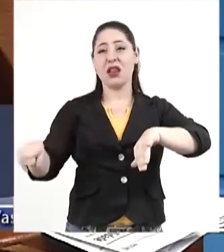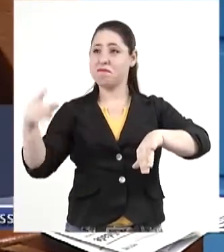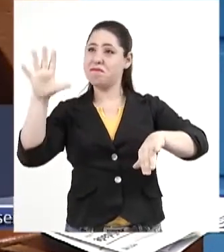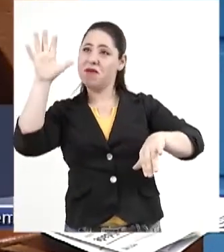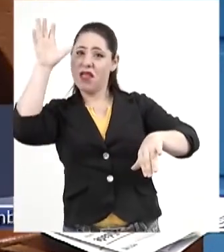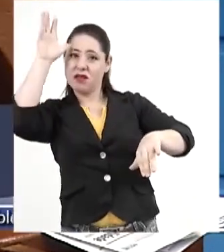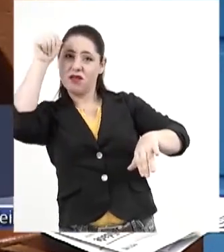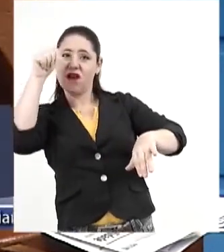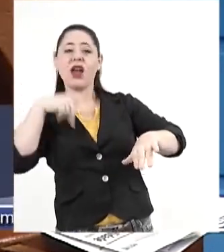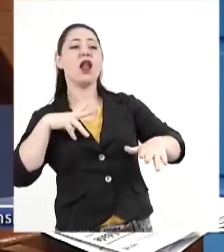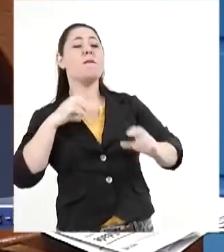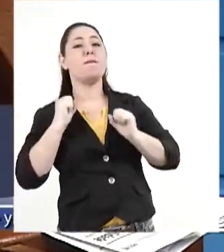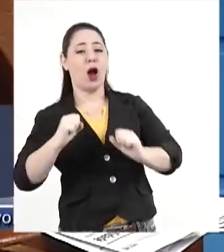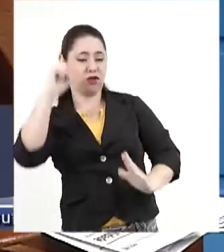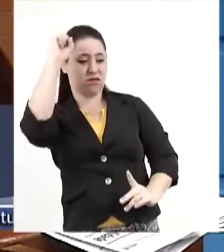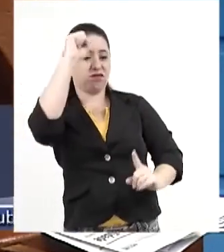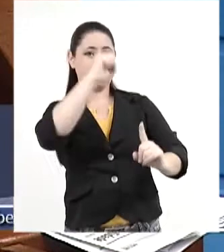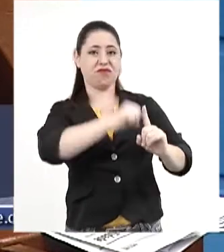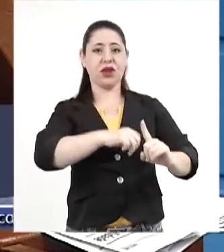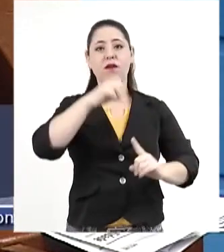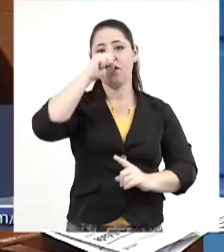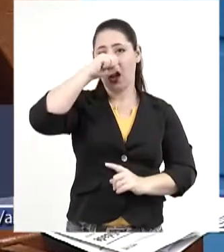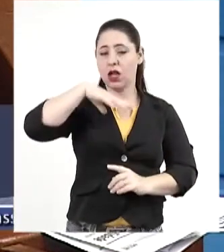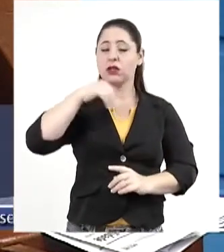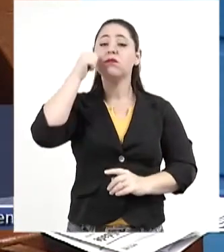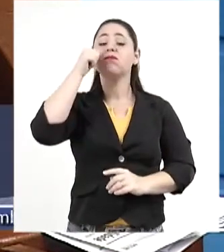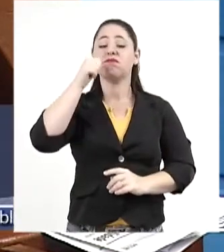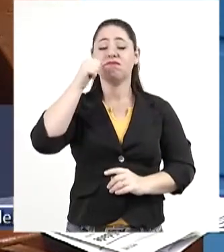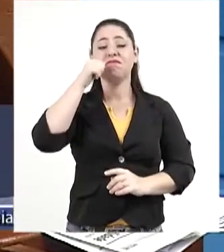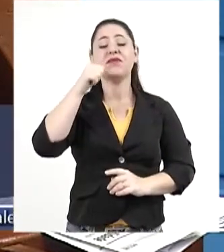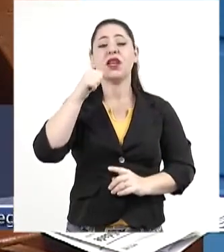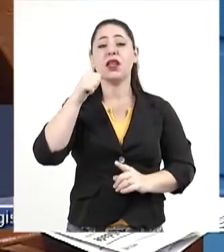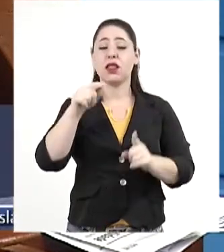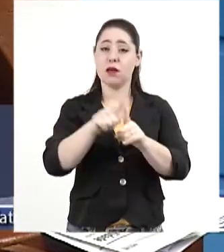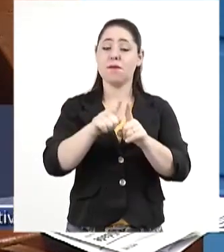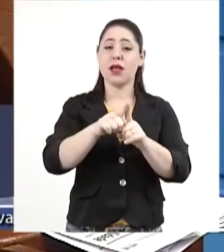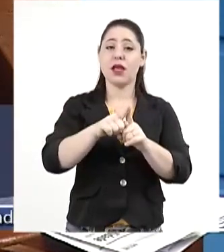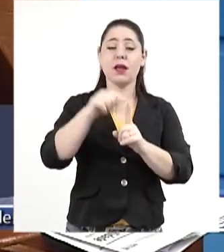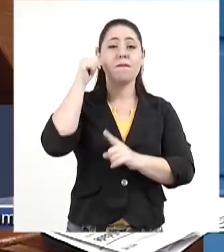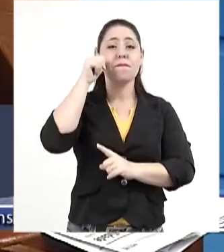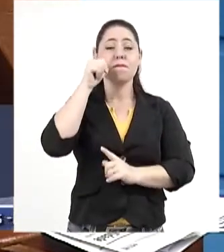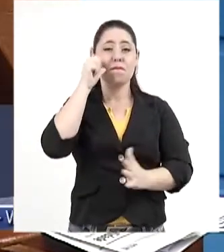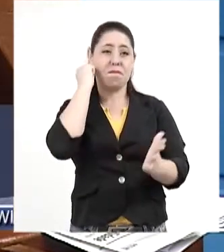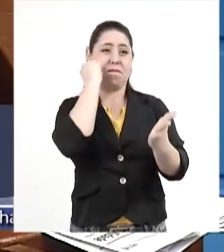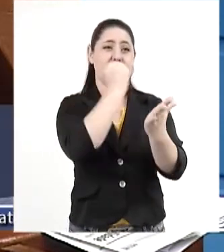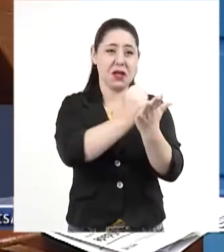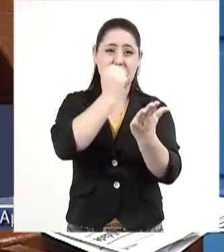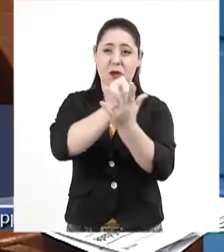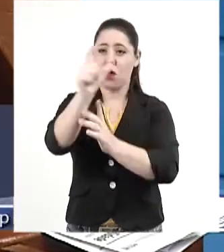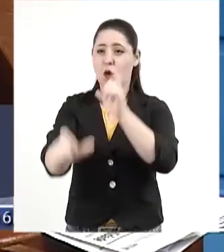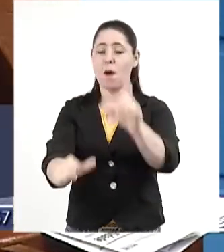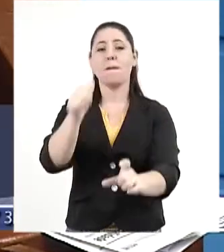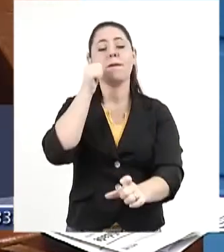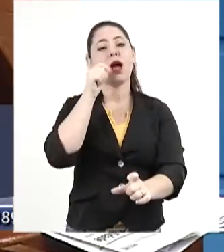maioria dos casos de violência contra as mulheres e de feminicídio, a